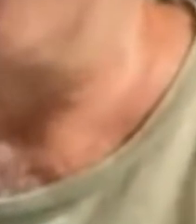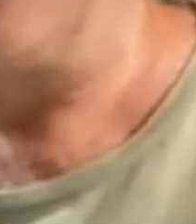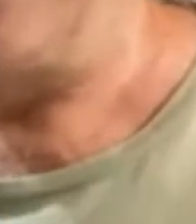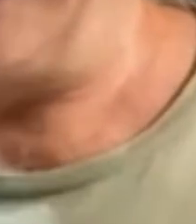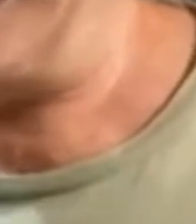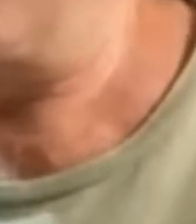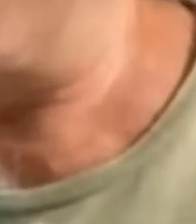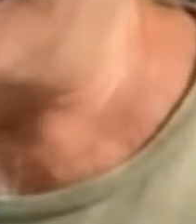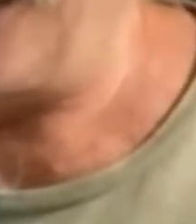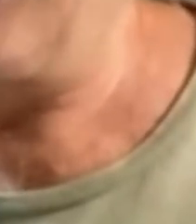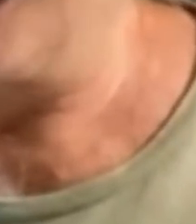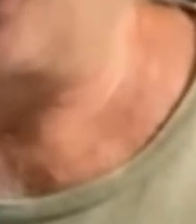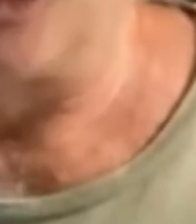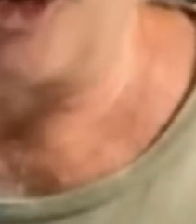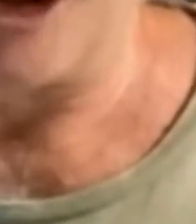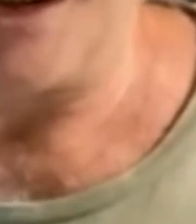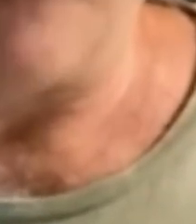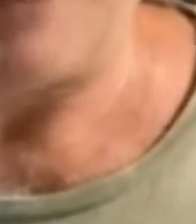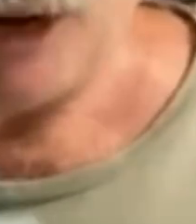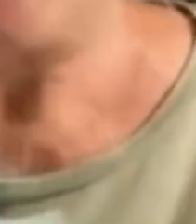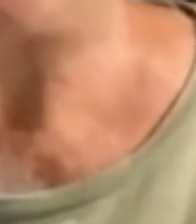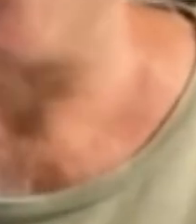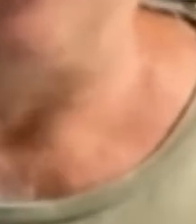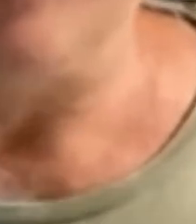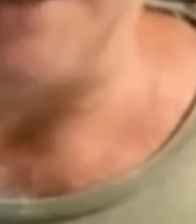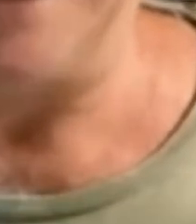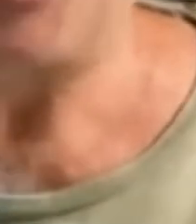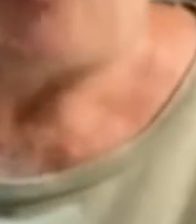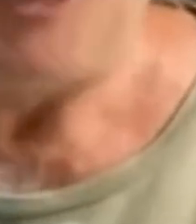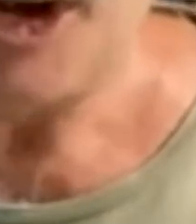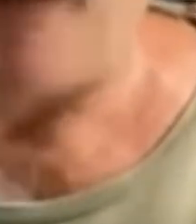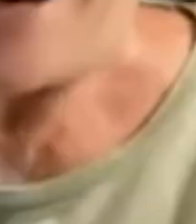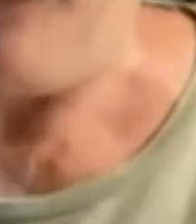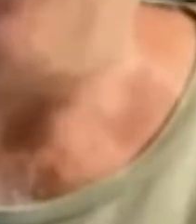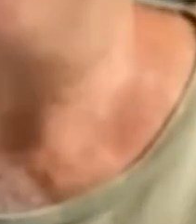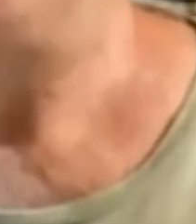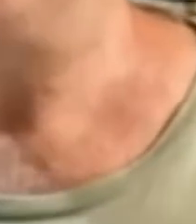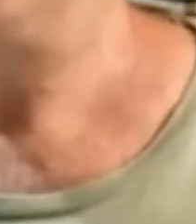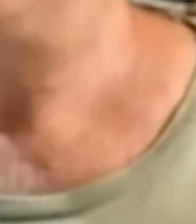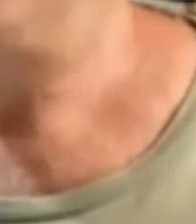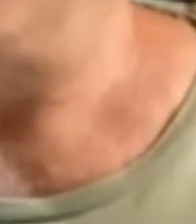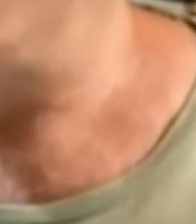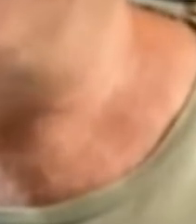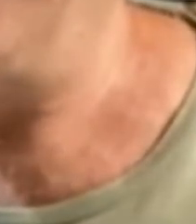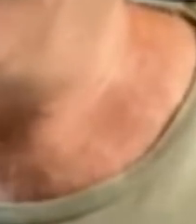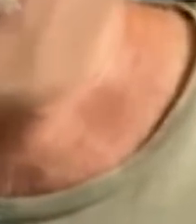da República, a Igreja Universal fez um discurso de demonização, né? De anticomunismo brabo,